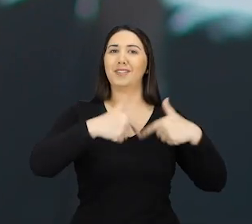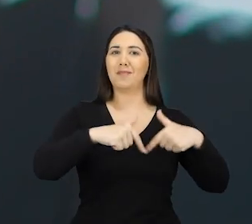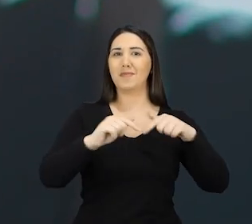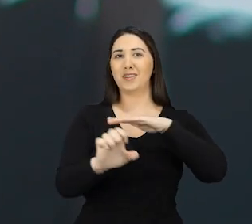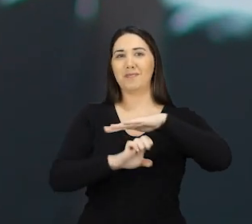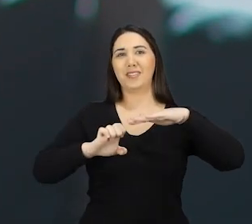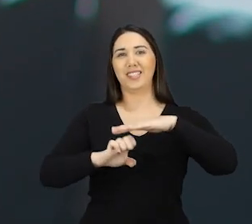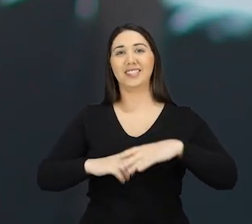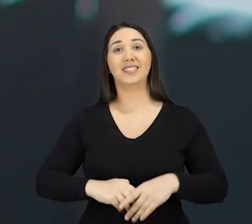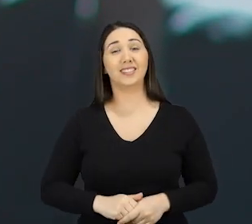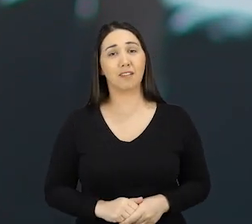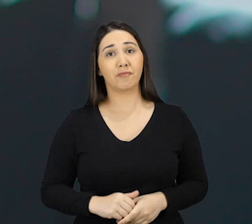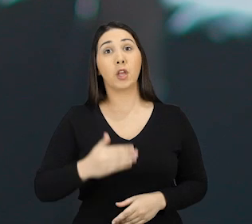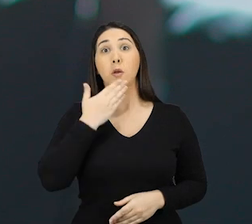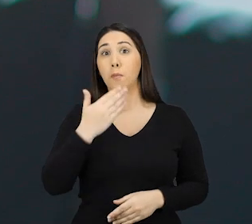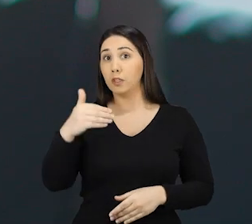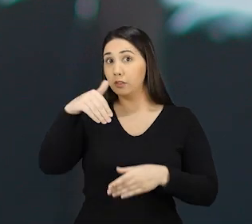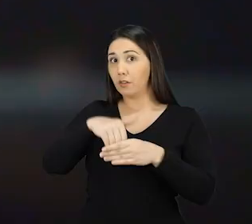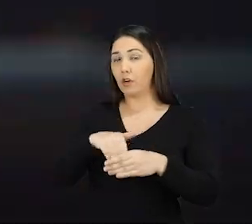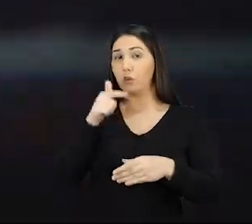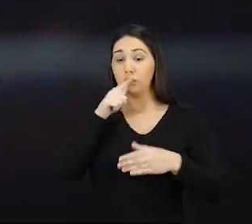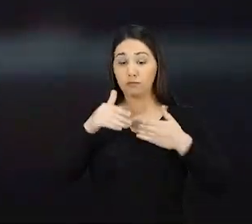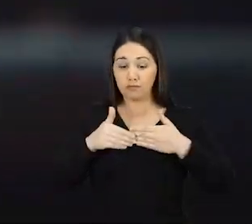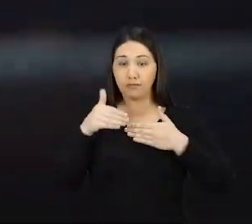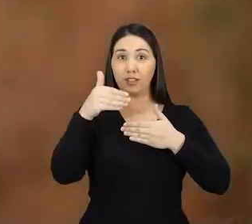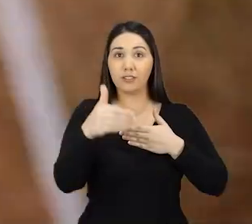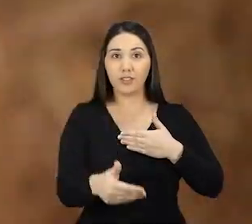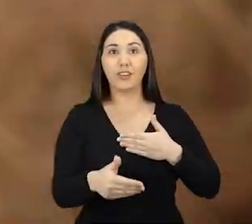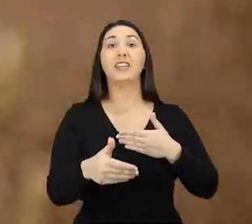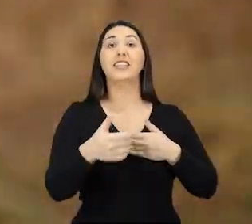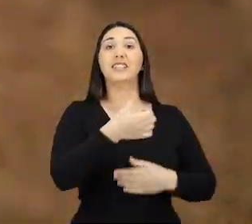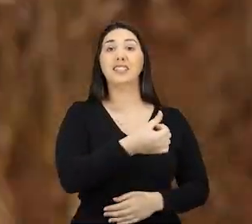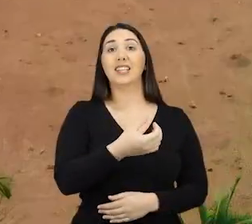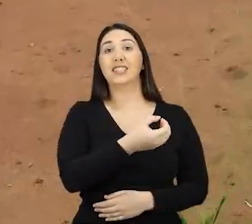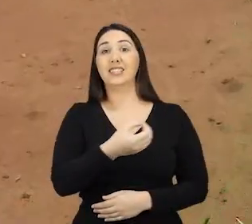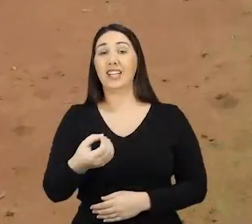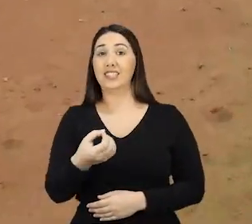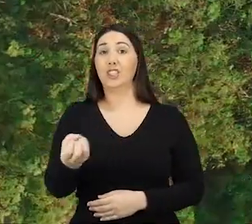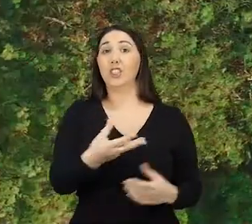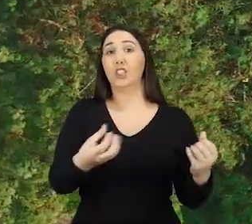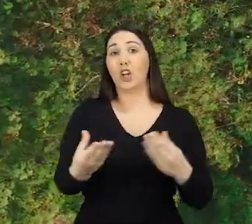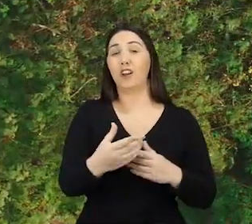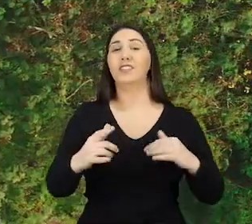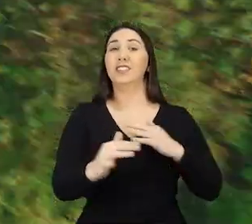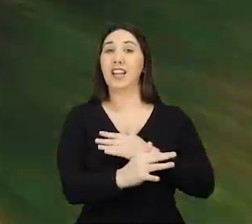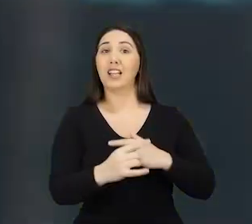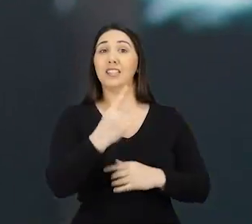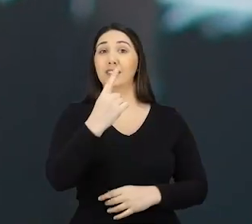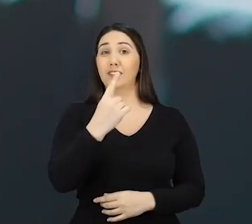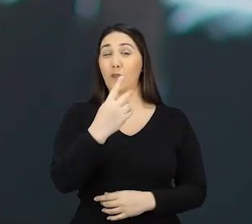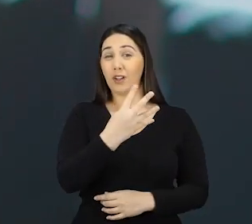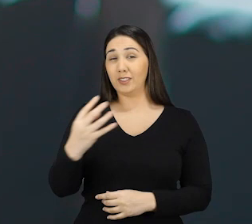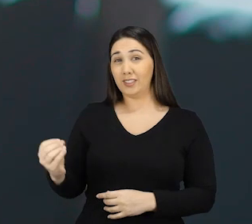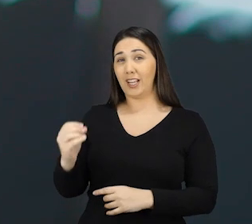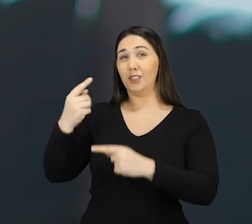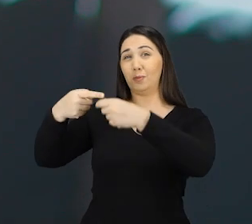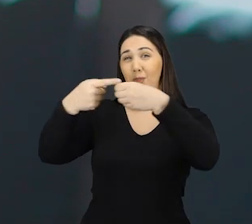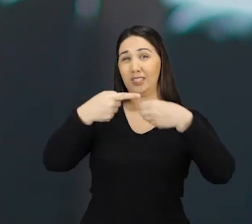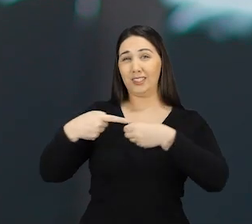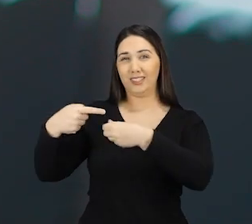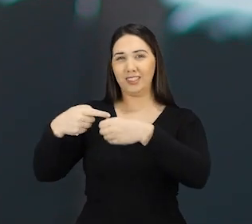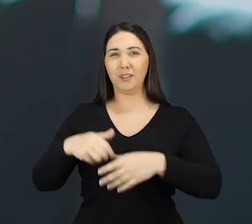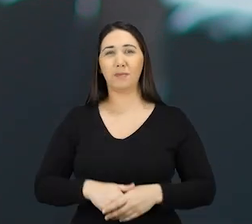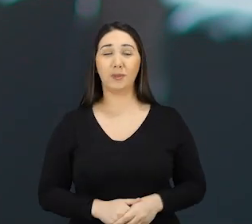quero o seu voto para fazer a fase 2 do Pró São Paulo, 600 novas estradas em 400 municípios. Eu quero o seu voto para